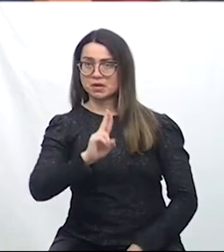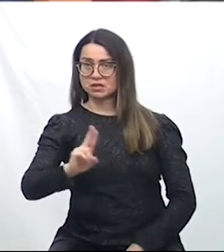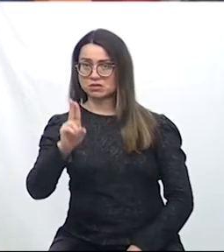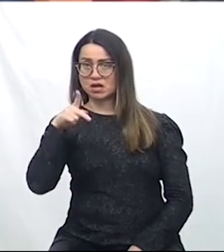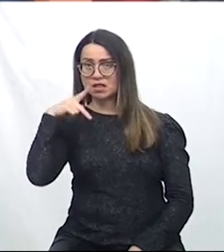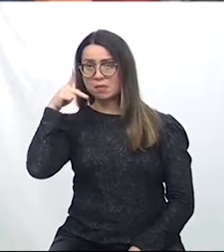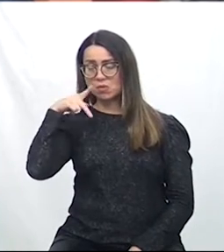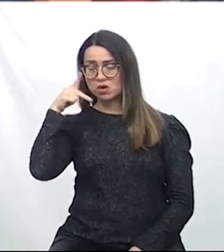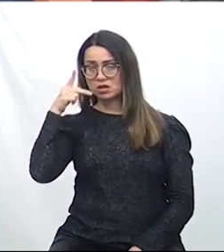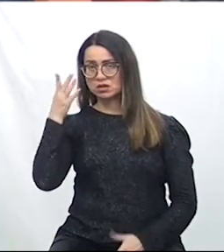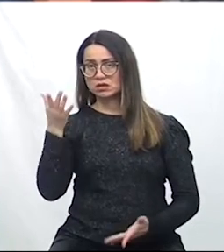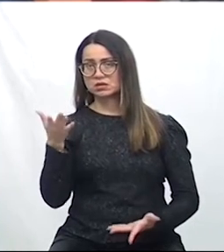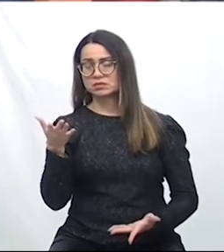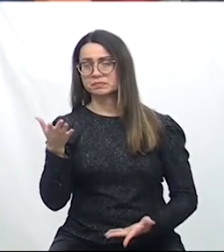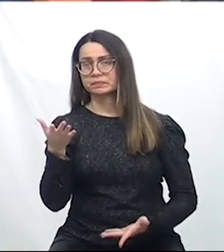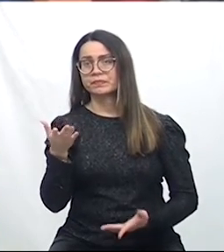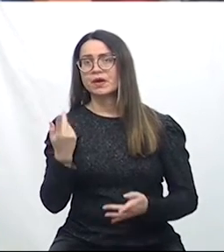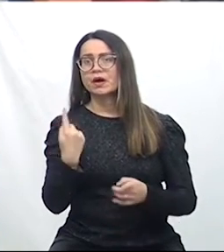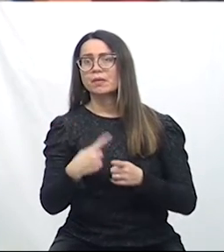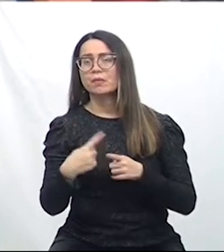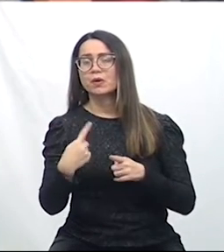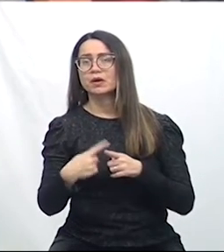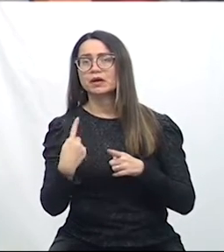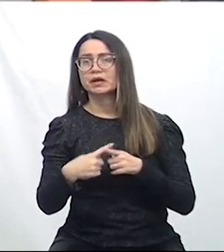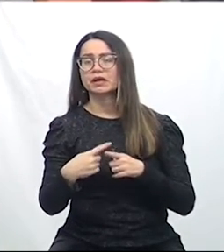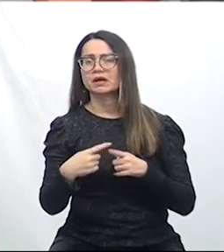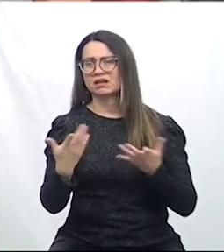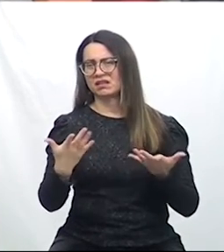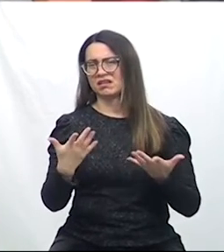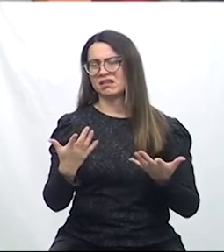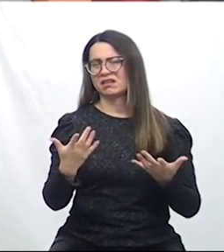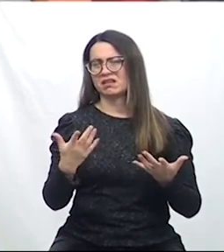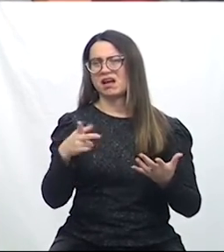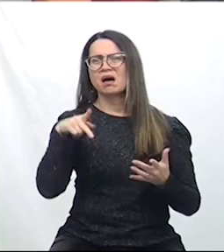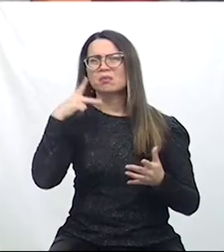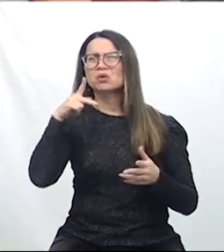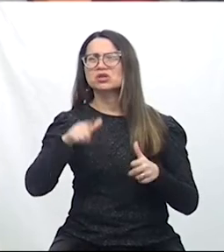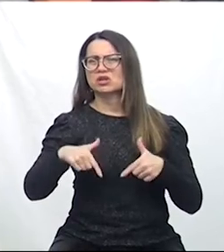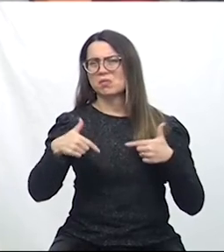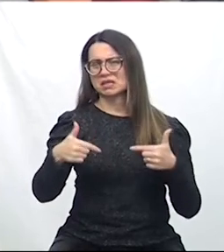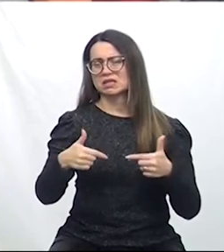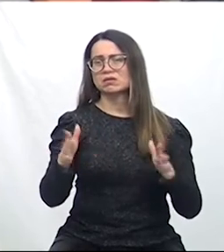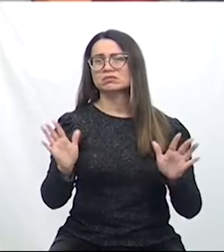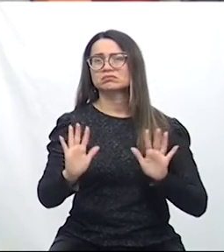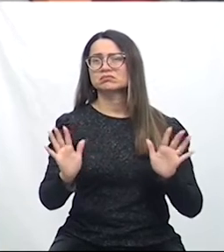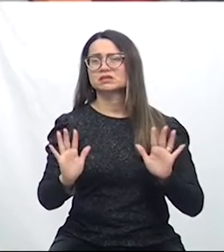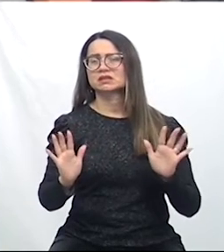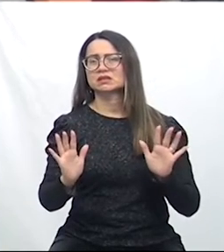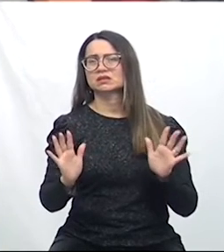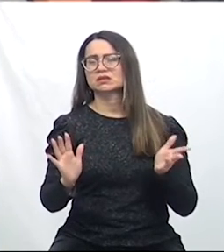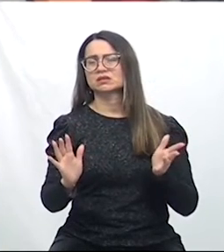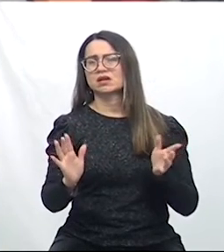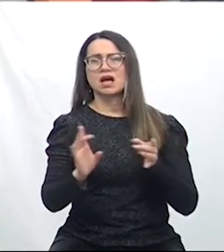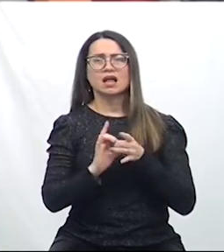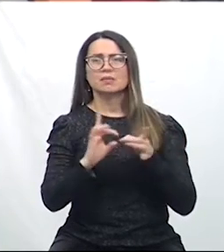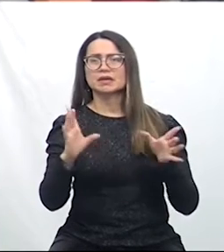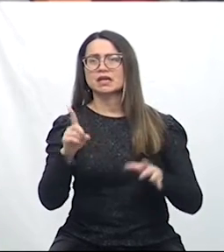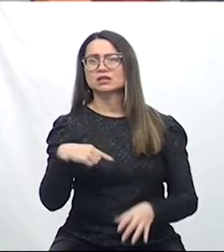um ato político. Por quê? Não é um ato político. 7 de setembro é uma comemoração da independência do nosso país.